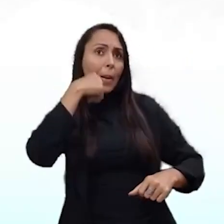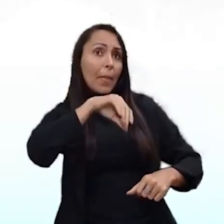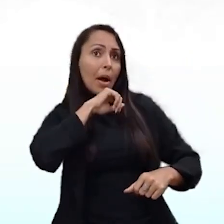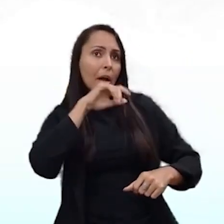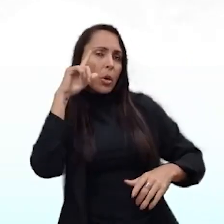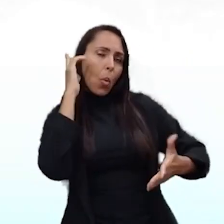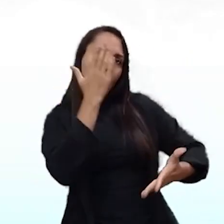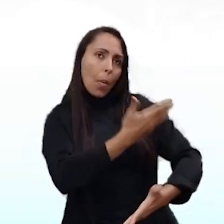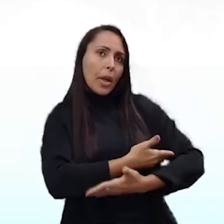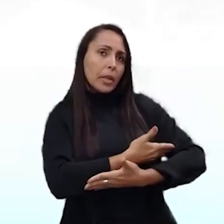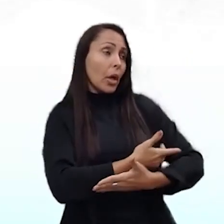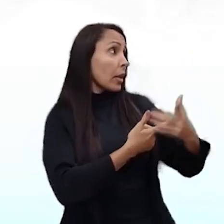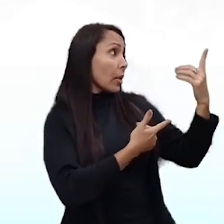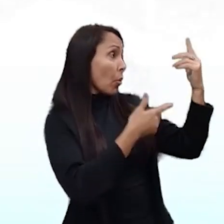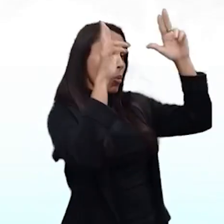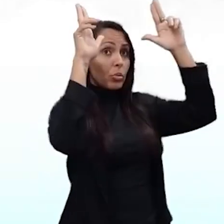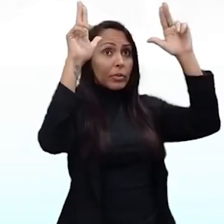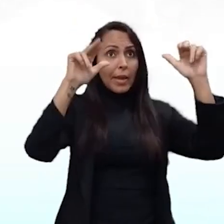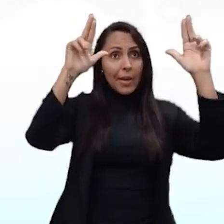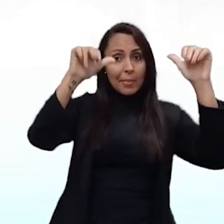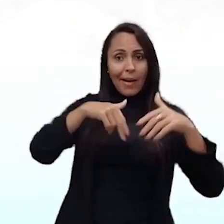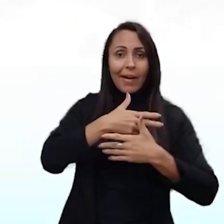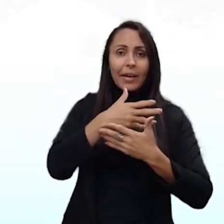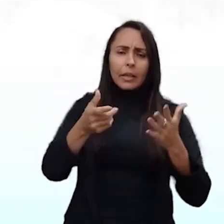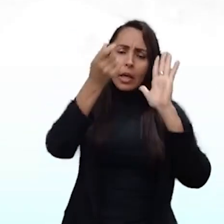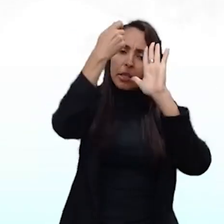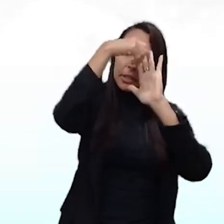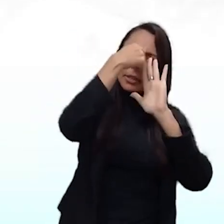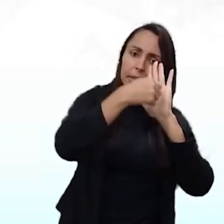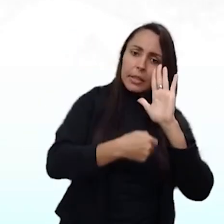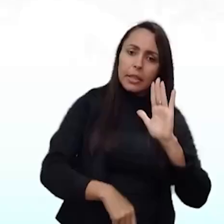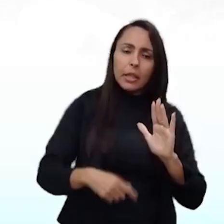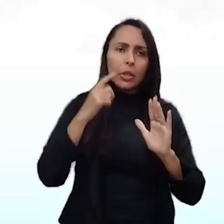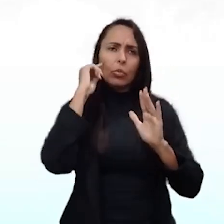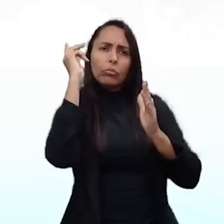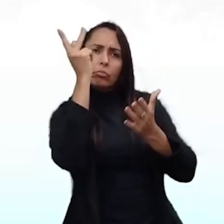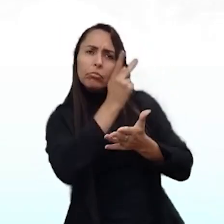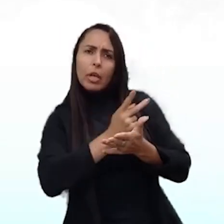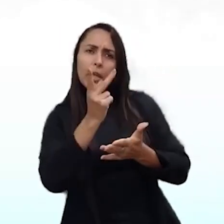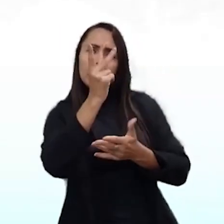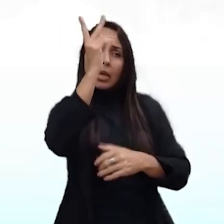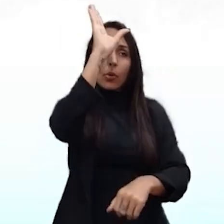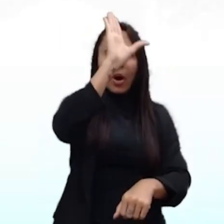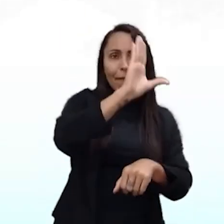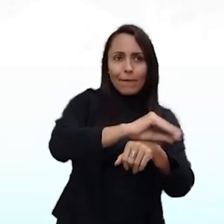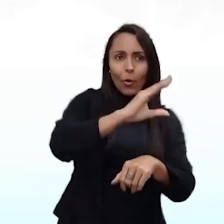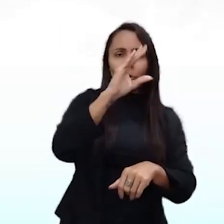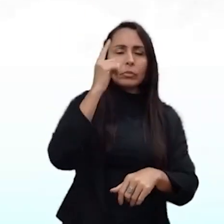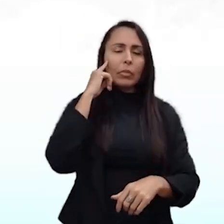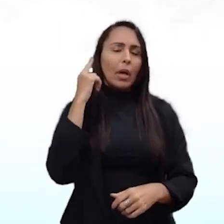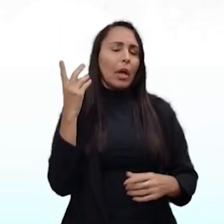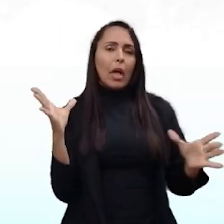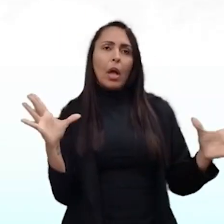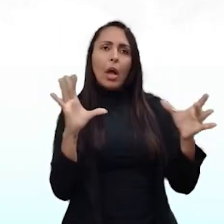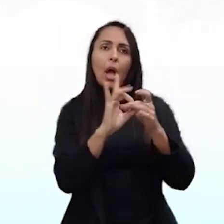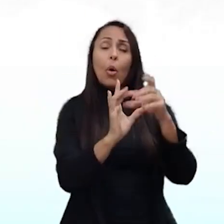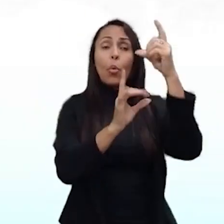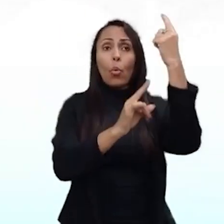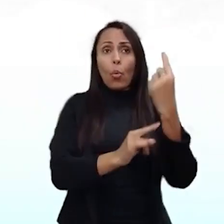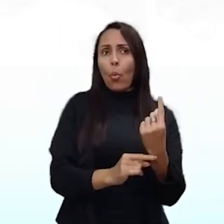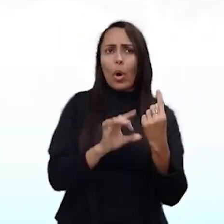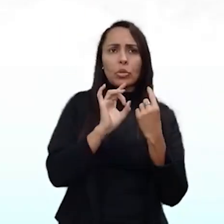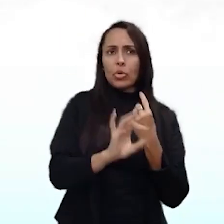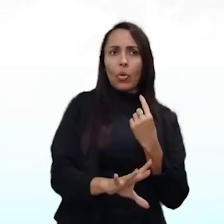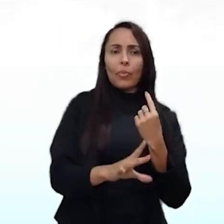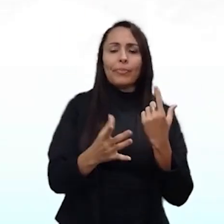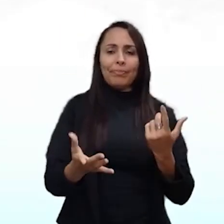Amamentando. Então, a temática, tanto do que está escrito quanto com a imagem, é uma temática só. Isso aí é chamado